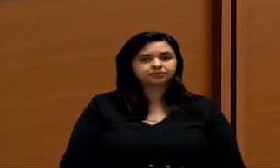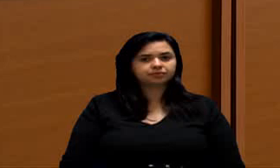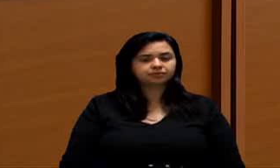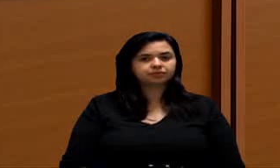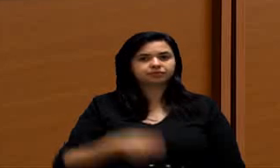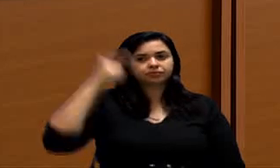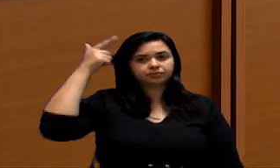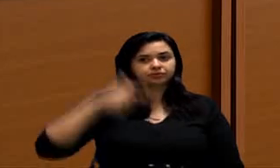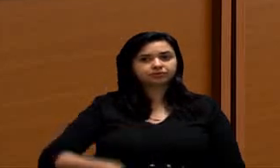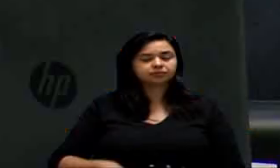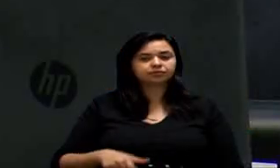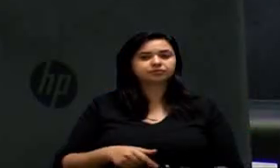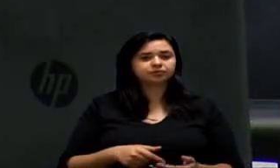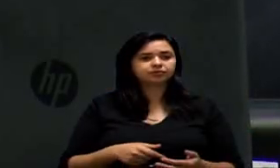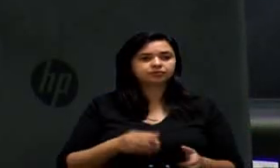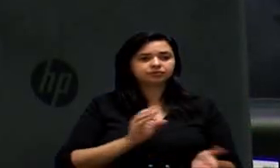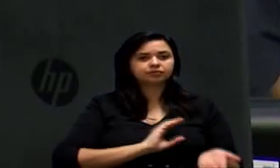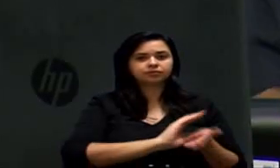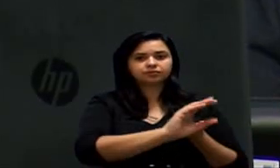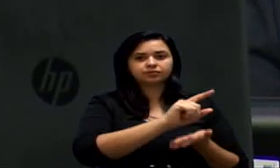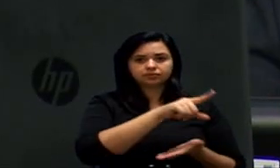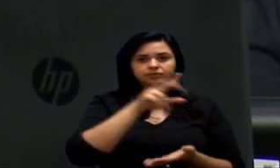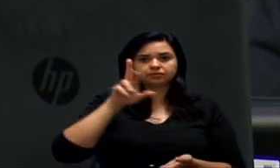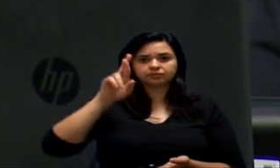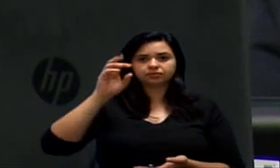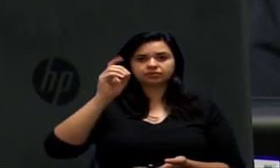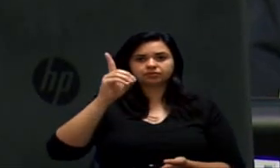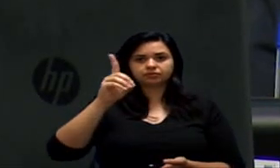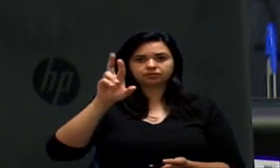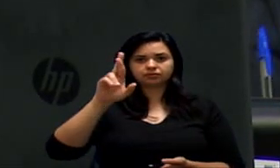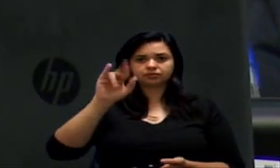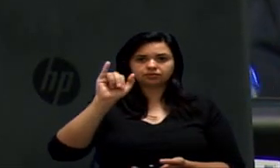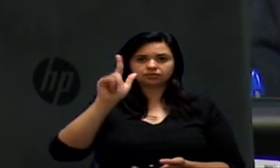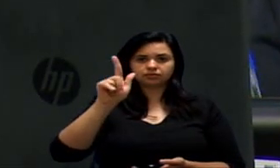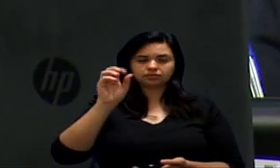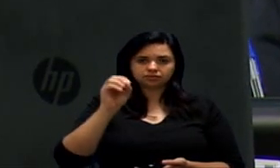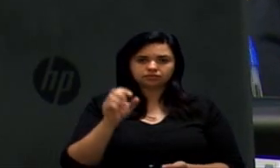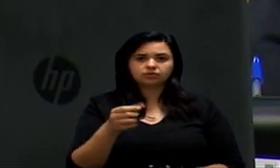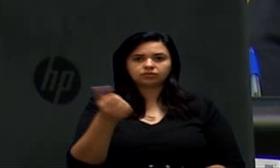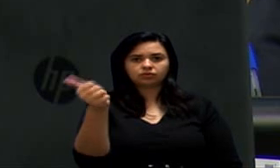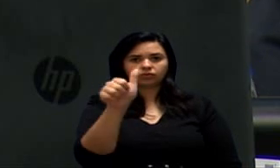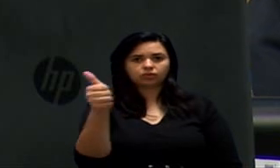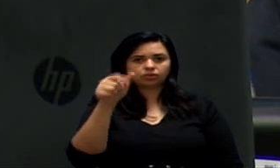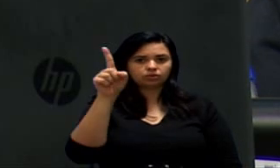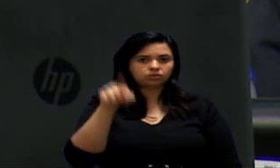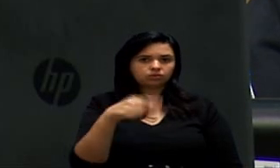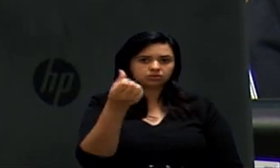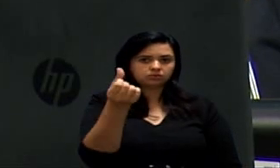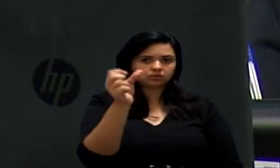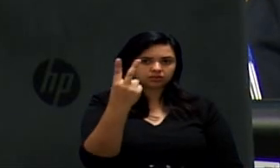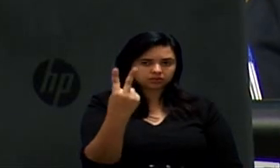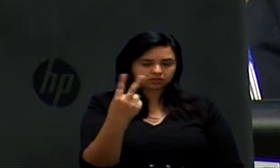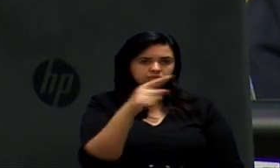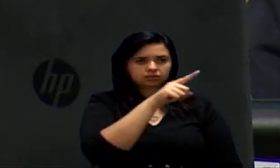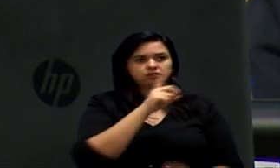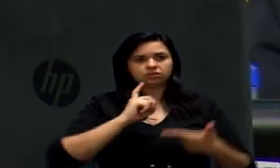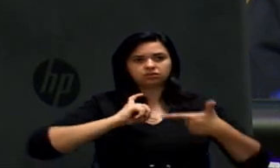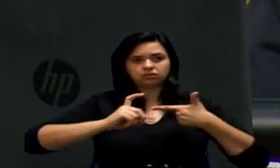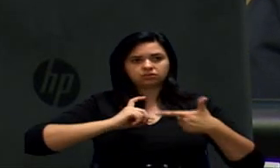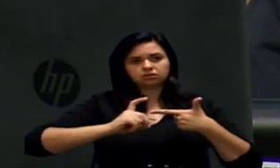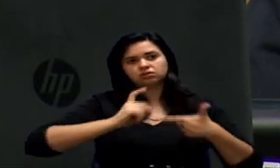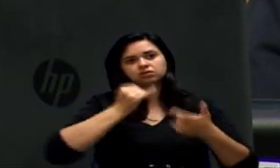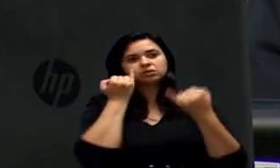O próximo requerimento também do nosso amigo Rodrigo Treviso, o 1162, solicitando do Executivo informações sobre